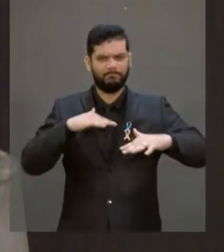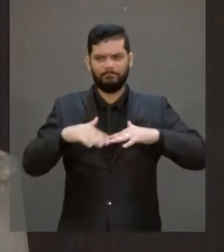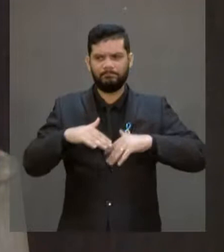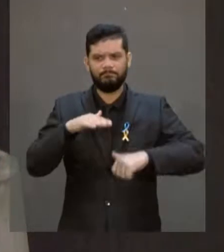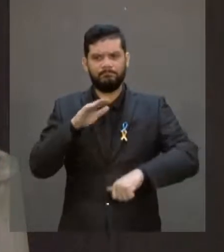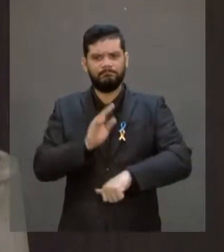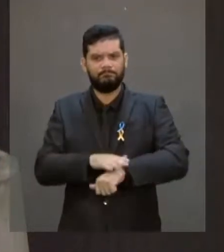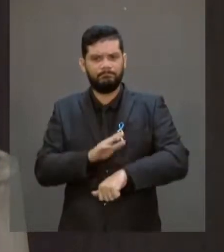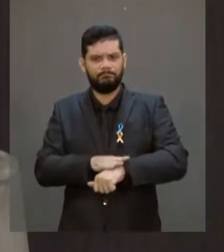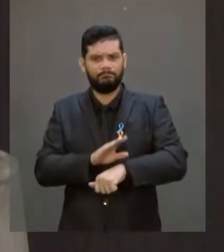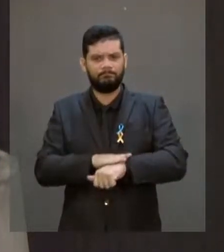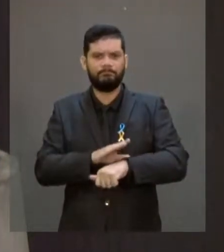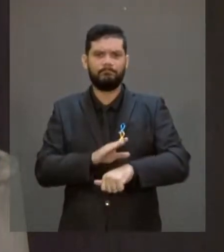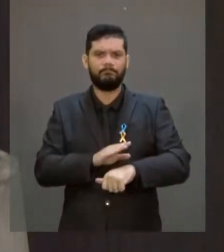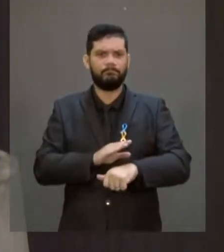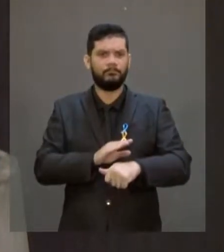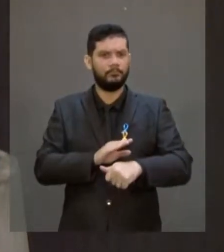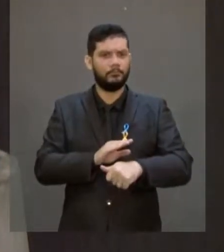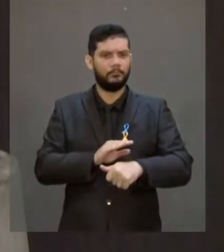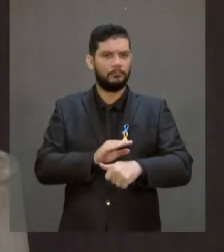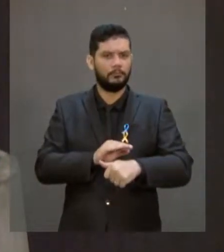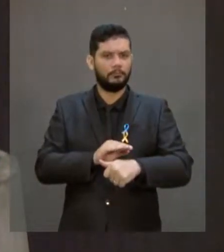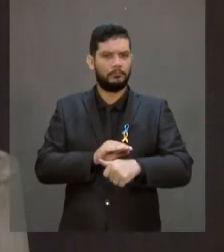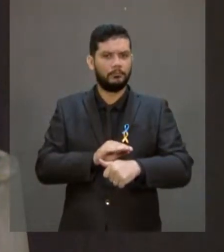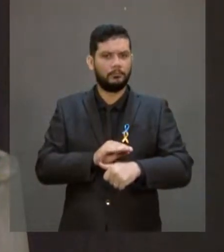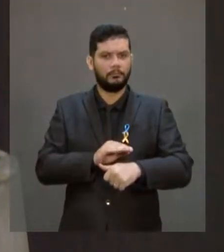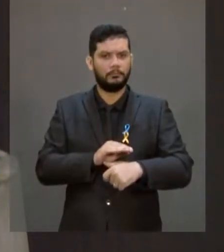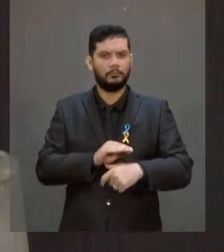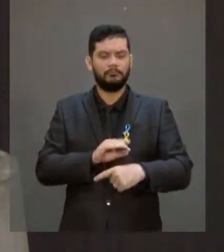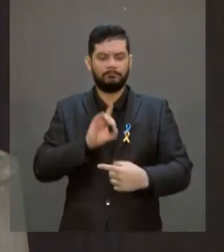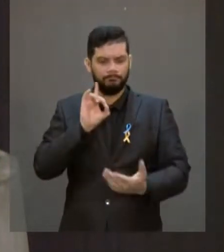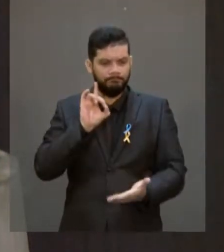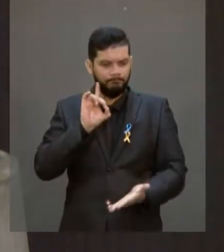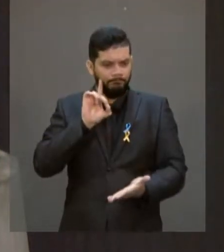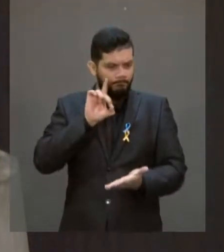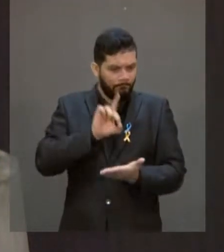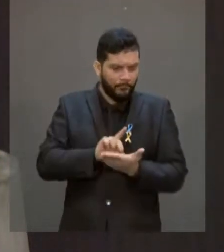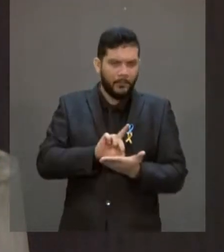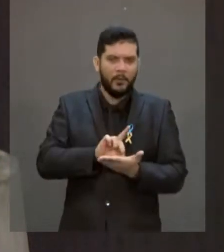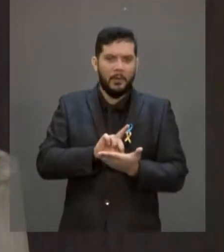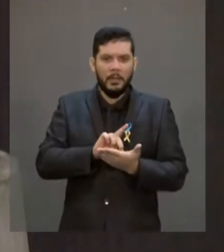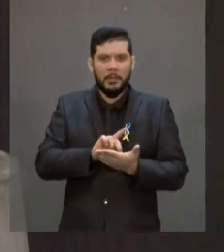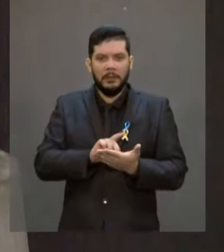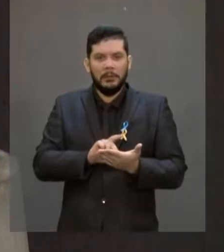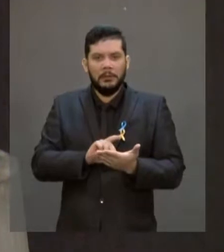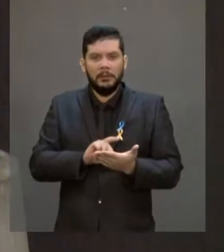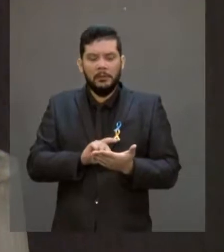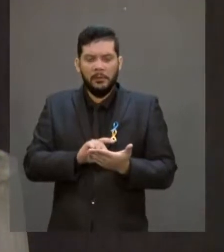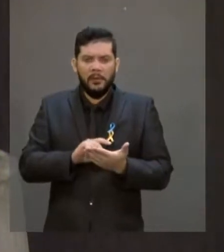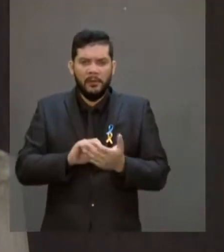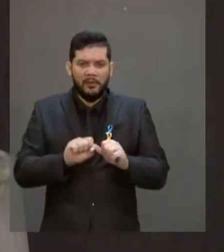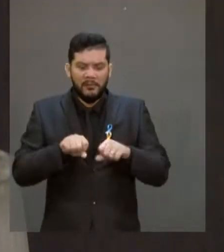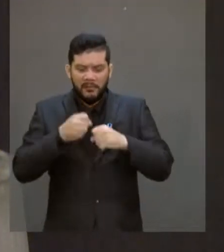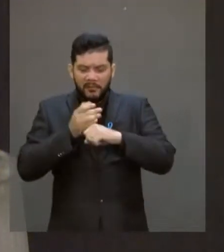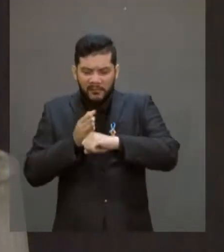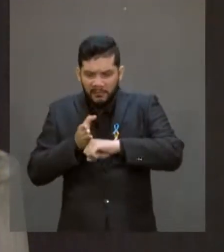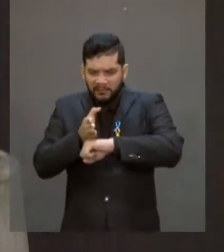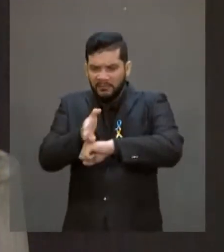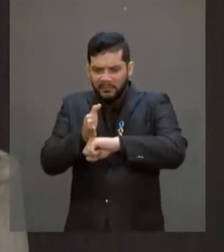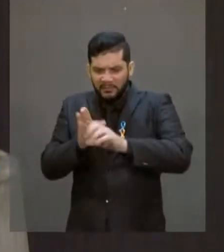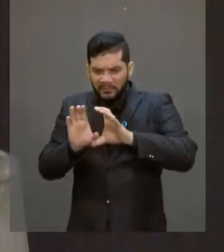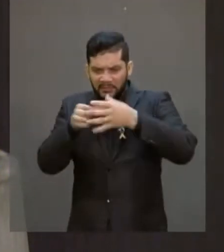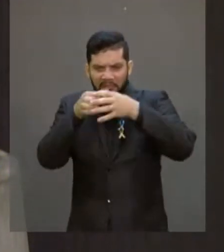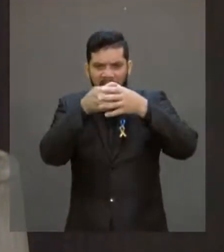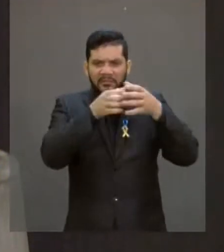com sincera e generosa atuação da nossa comissão